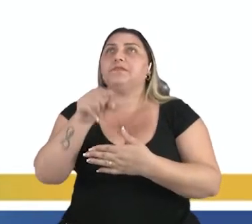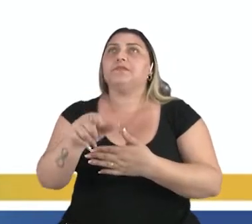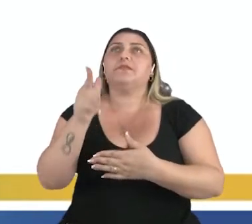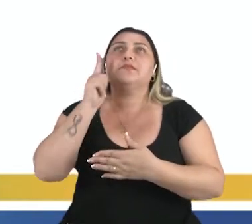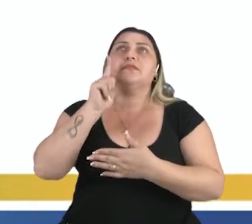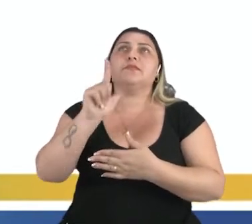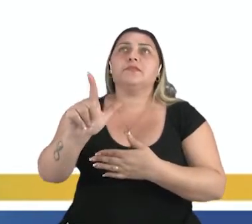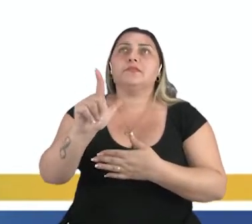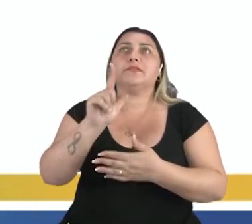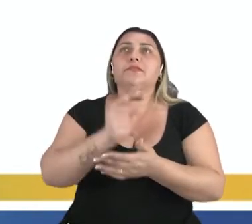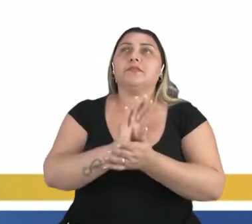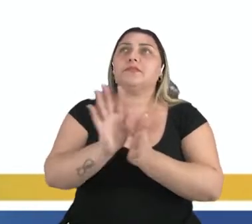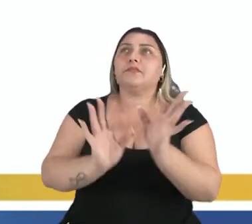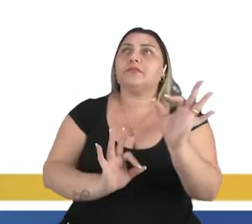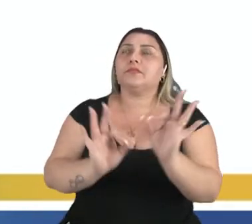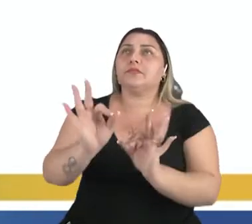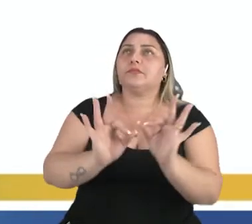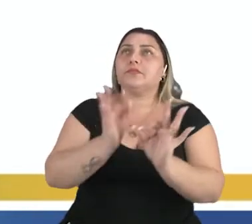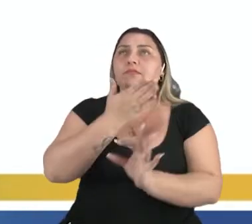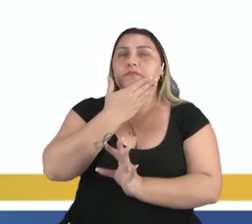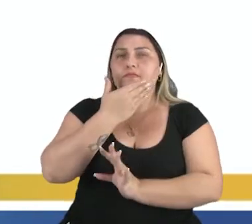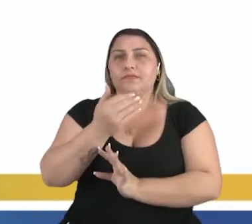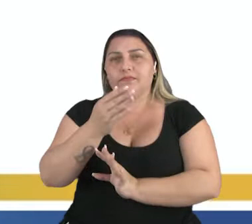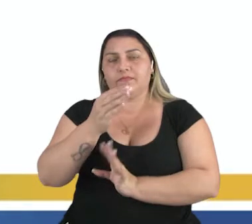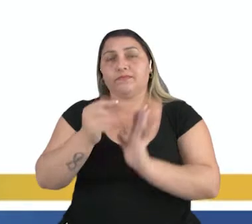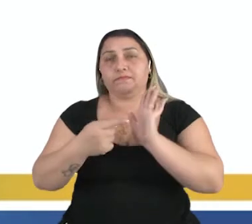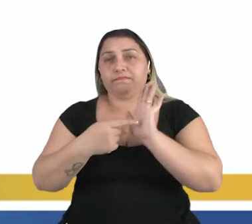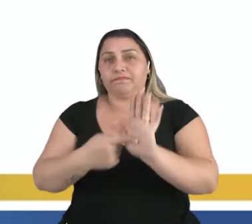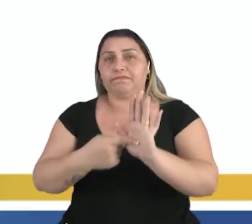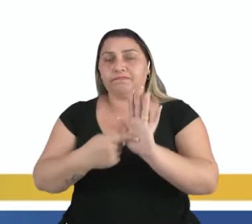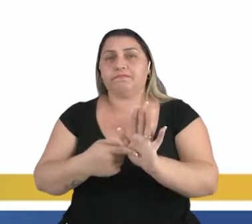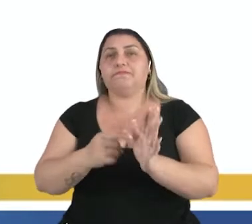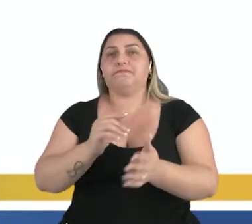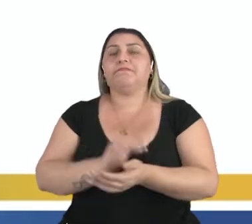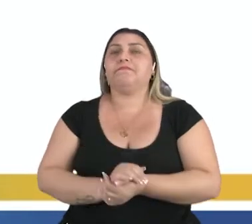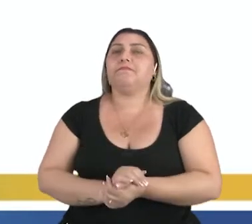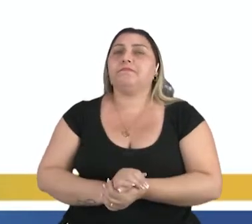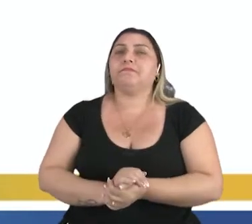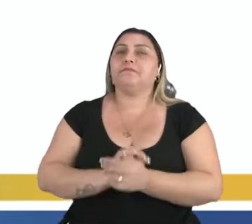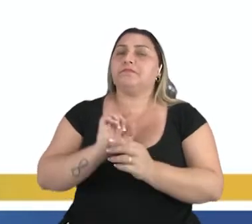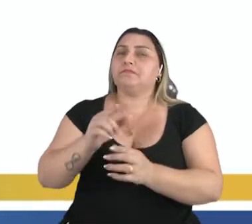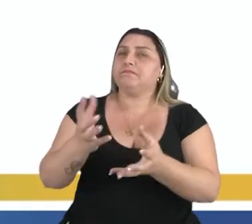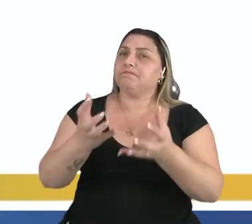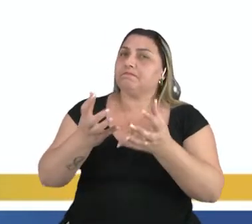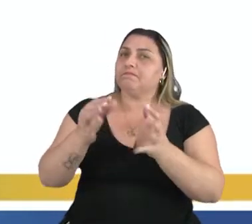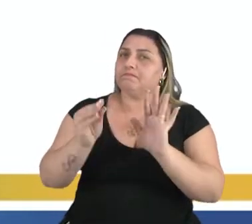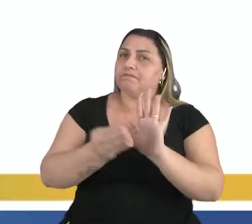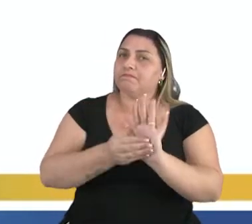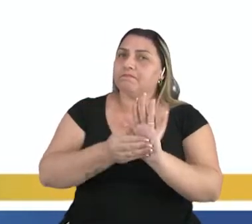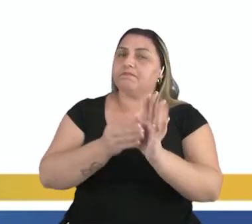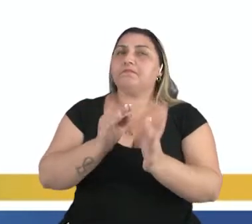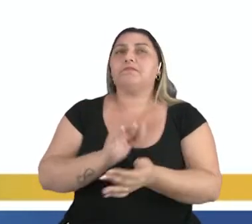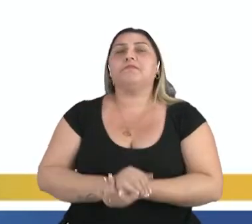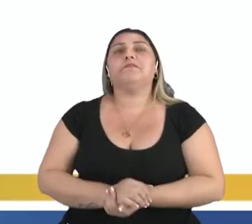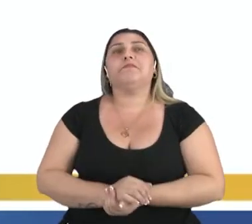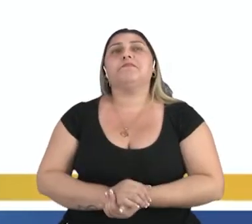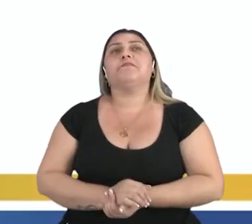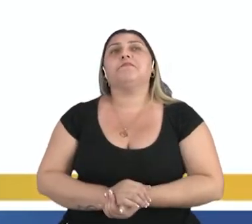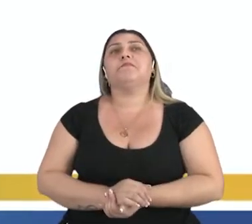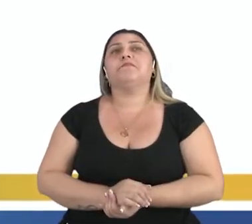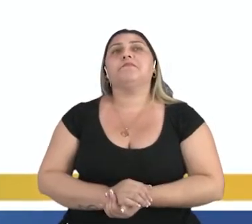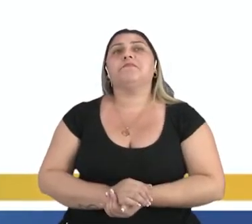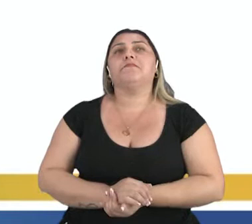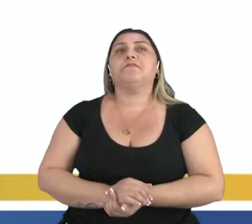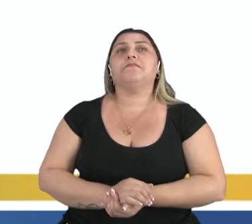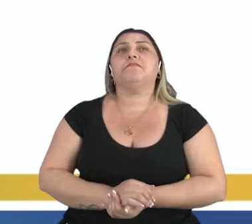você consiga organizar melhor e apresentar aquilo que você quer colocar. No caso